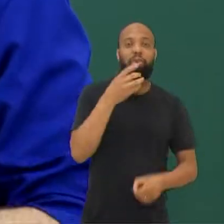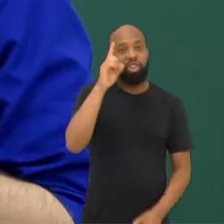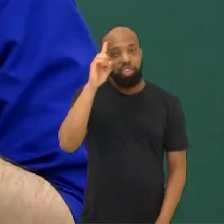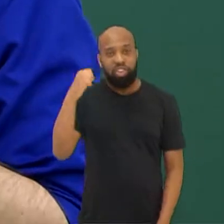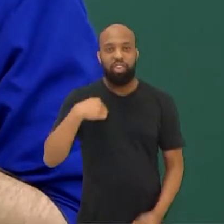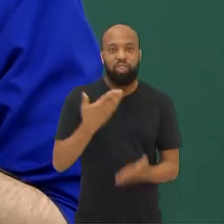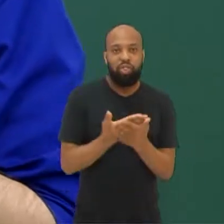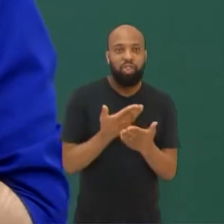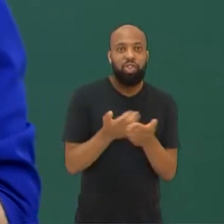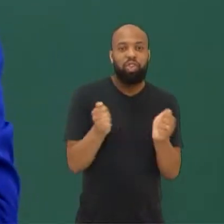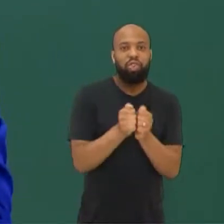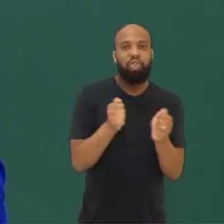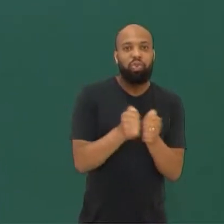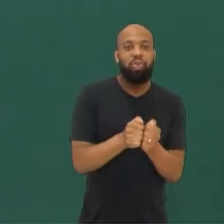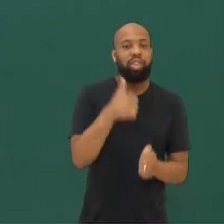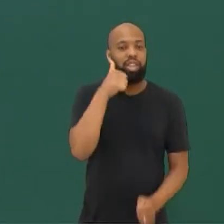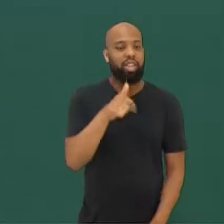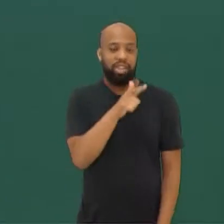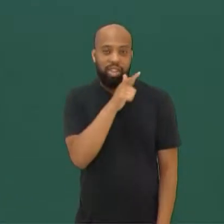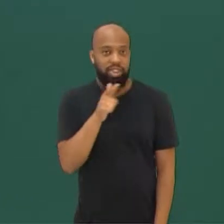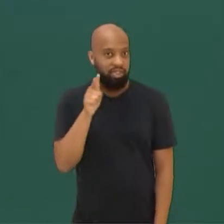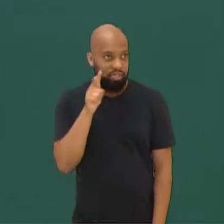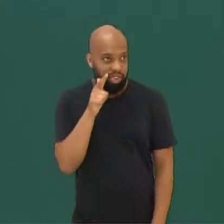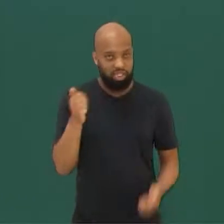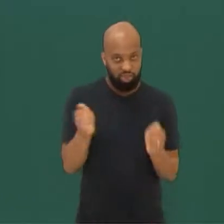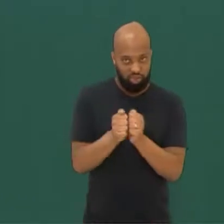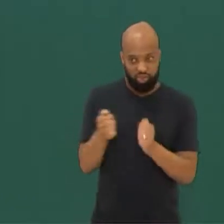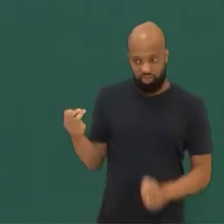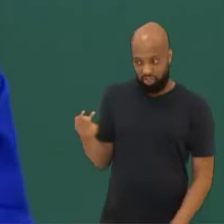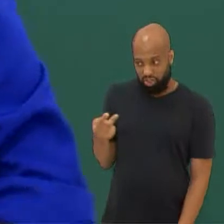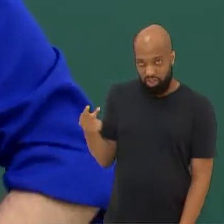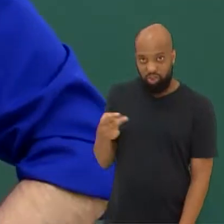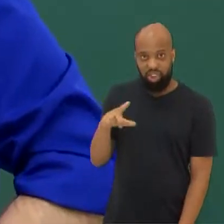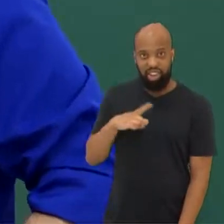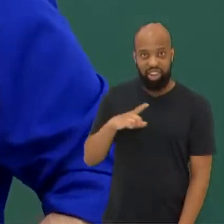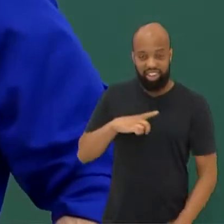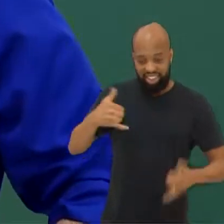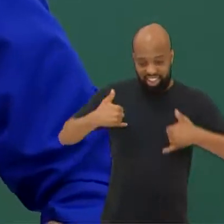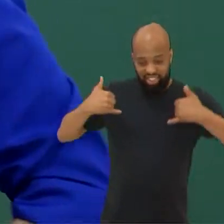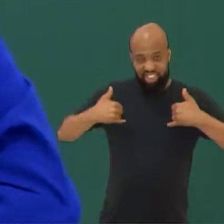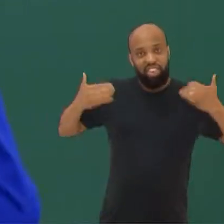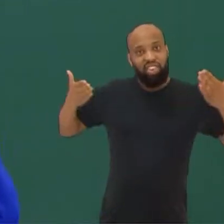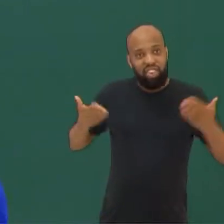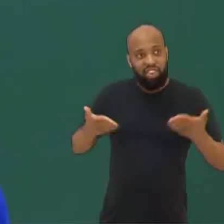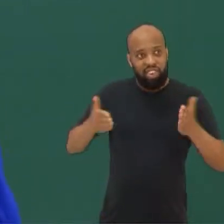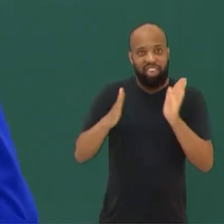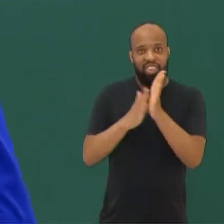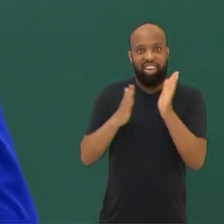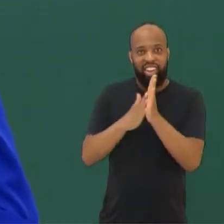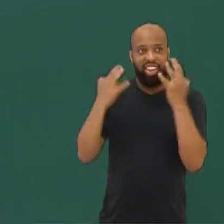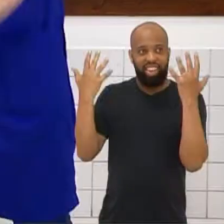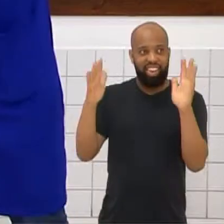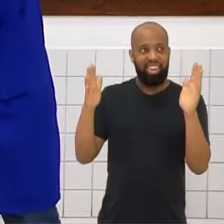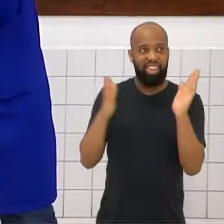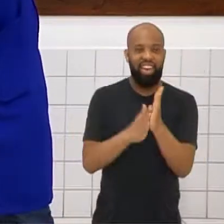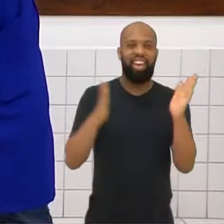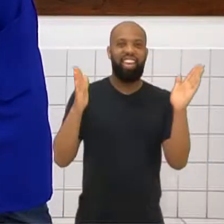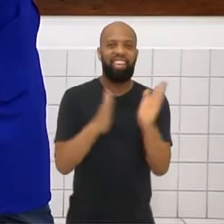estou estudando com as minhas irmãs gêmeas, Larissa e Natália, e elas estão fazendo aniversário hoje. Vamos cantar parabéns para elas, Robson?